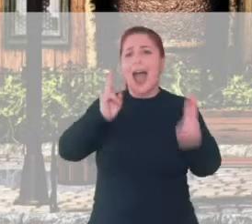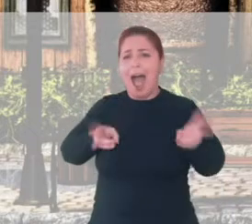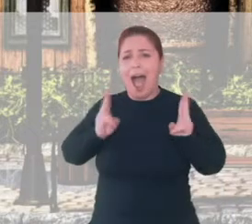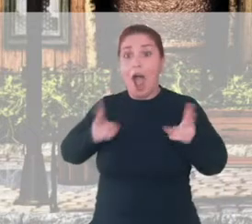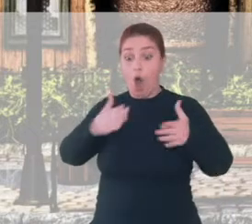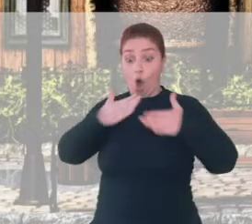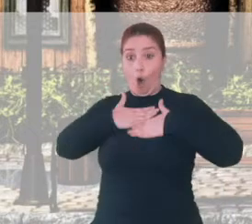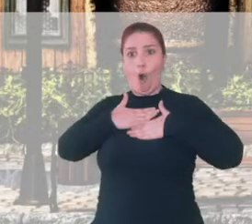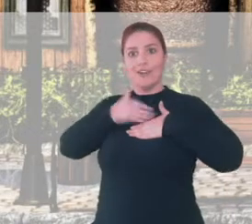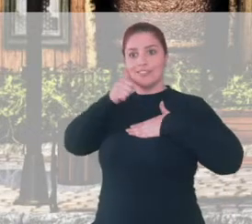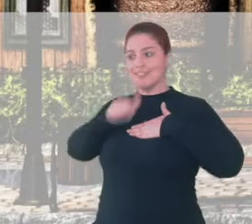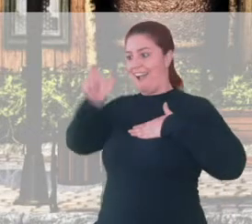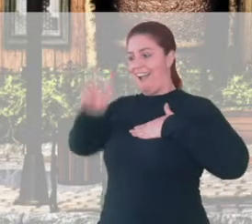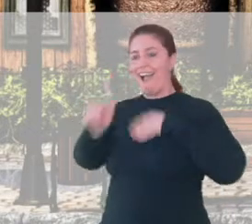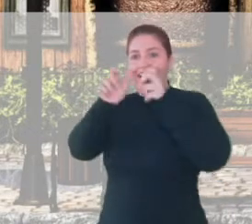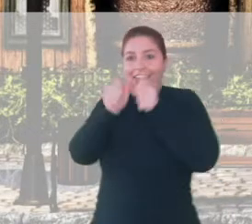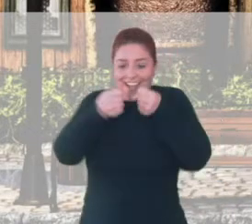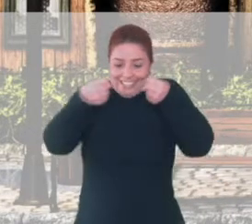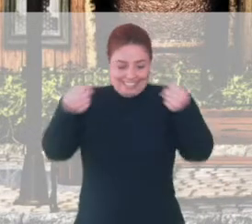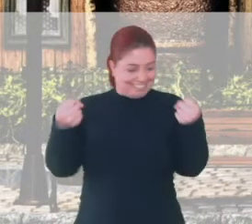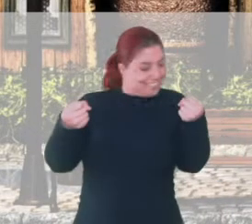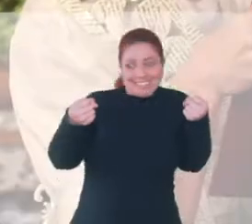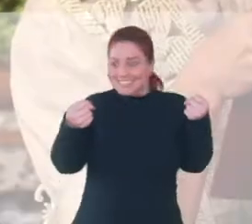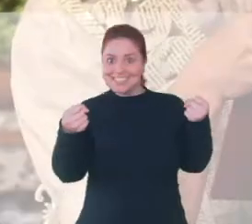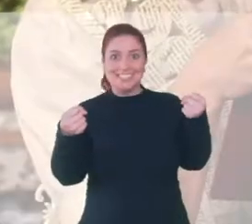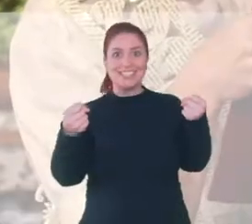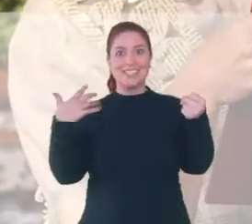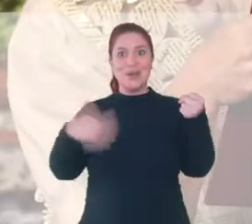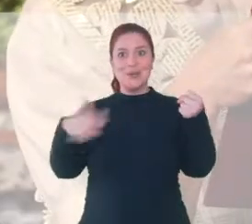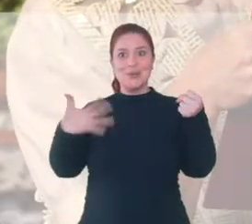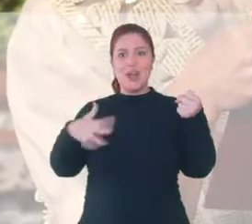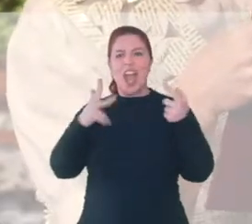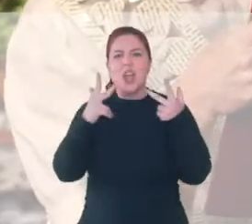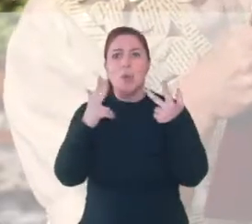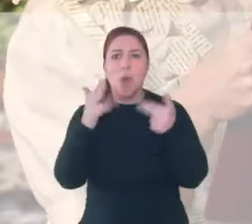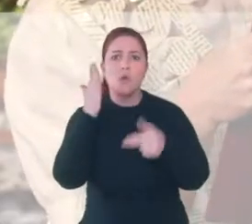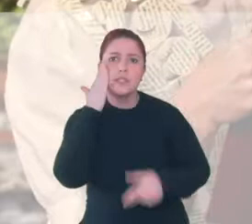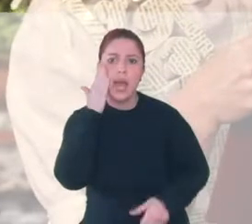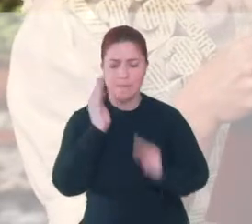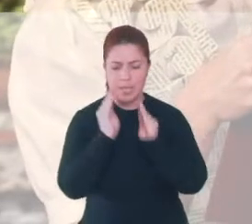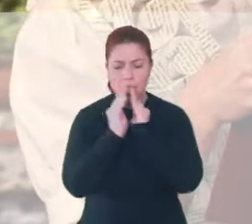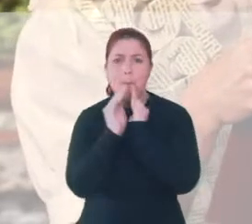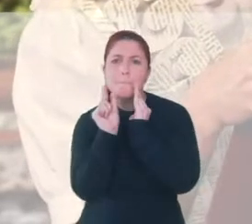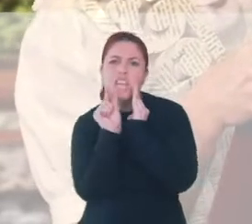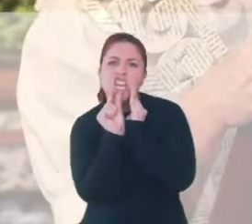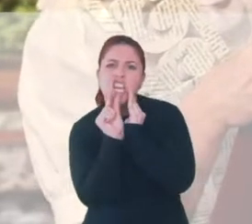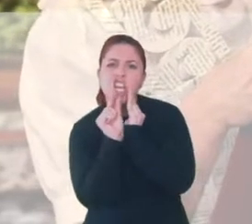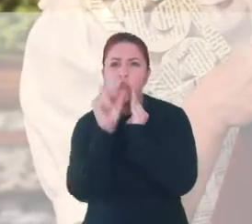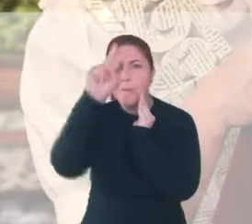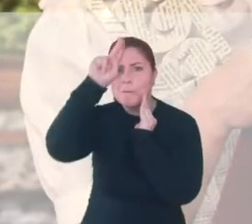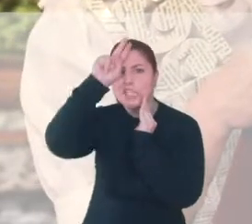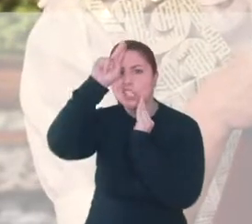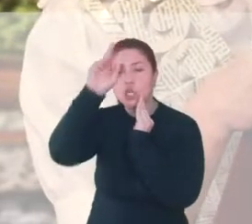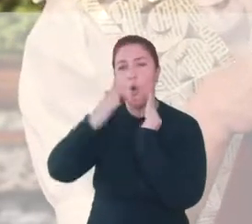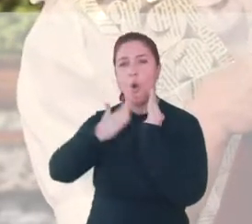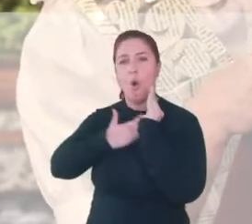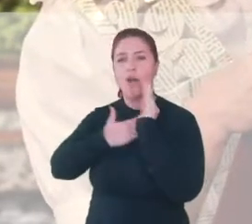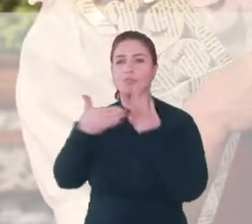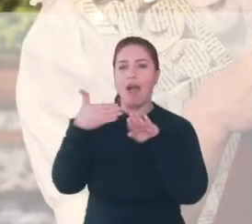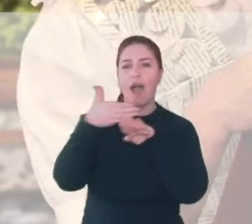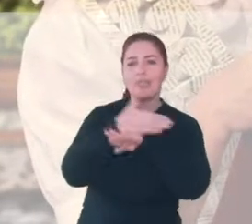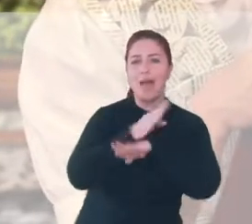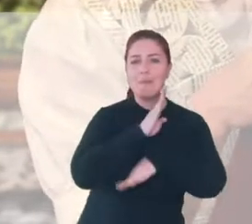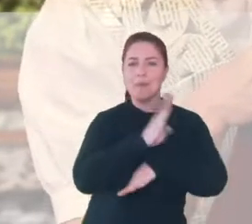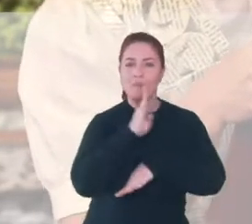momento, lá está a Belinha lendo um bom livro. Igual um bichinho que vive frequentando a biblioteca e também